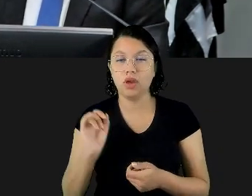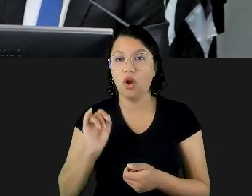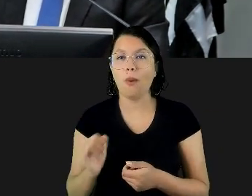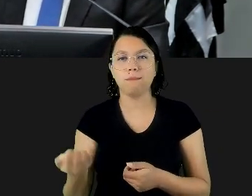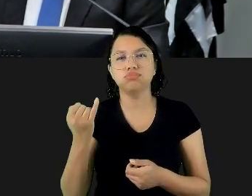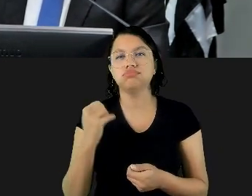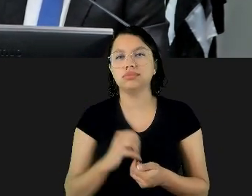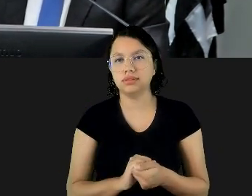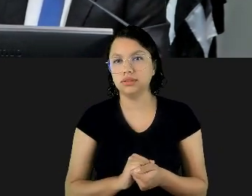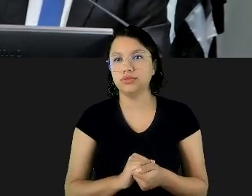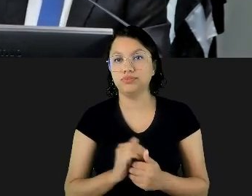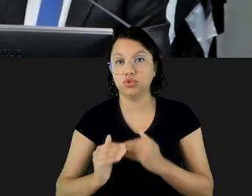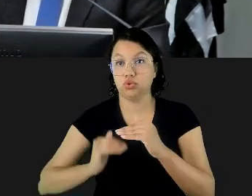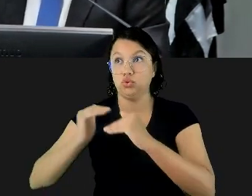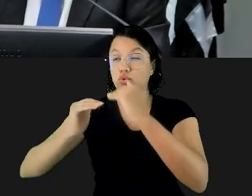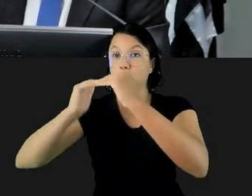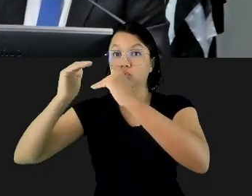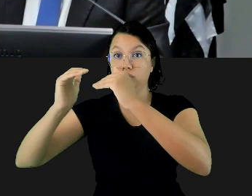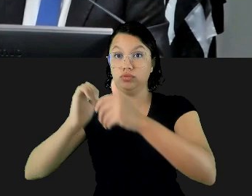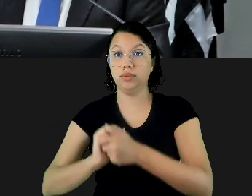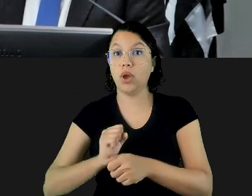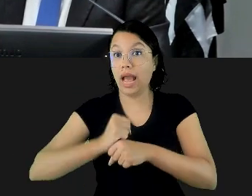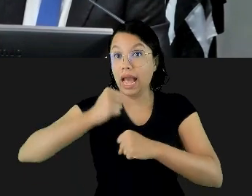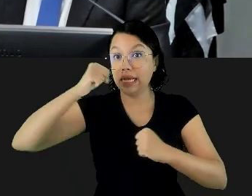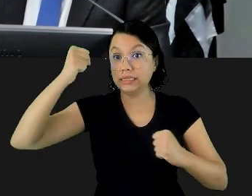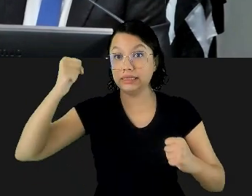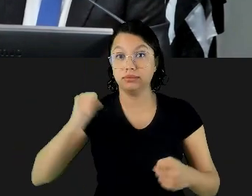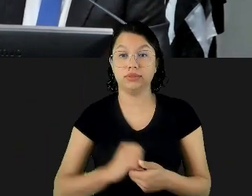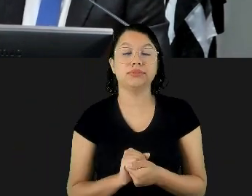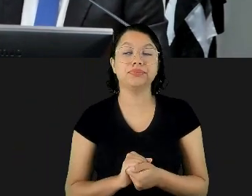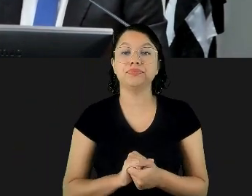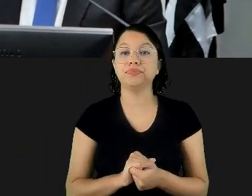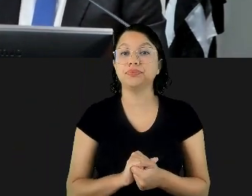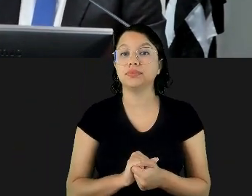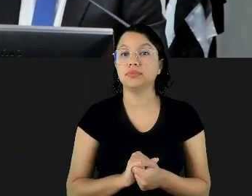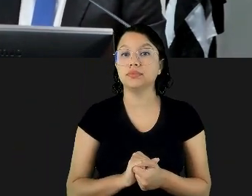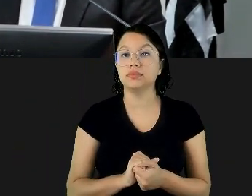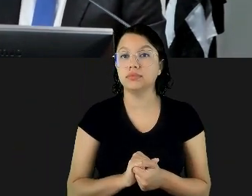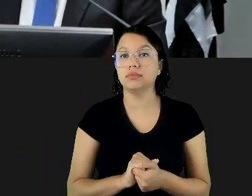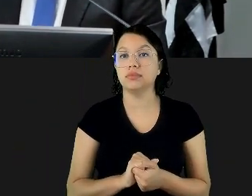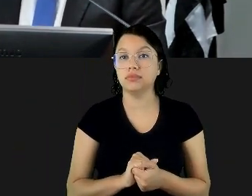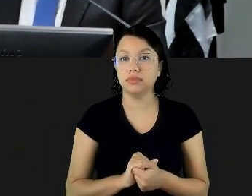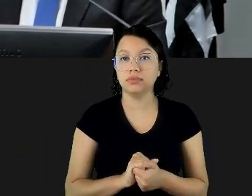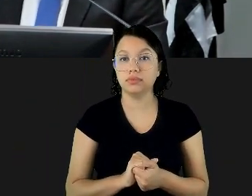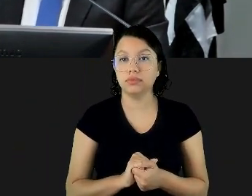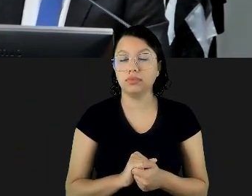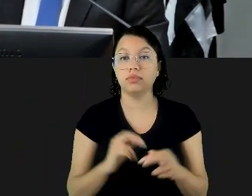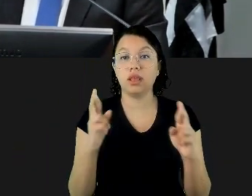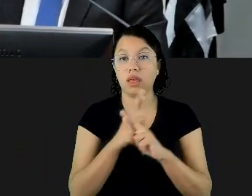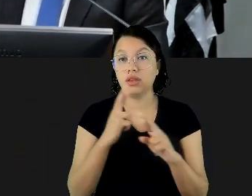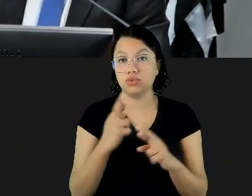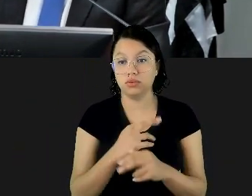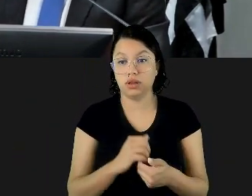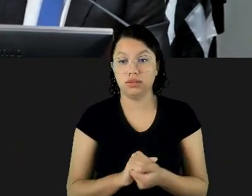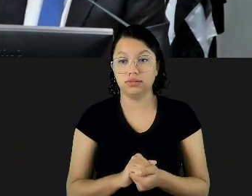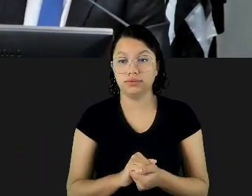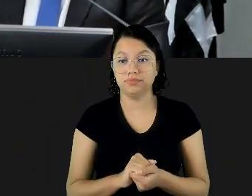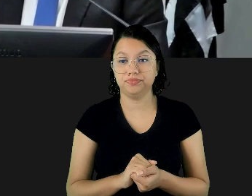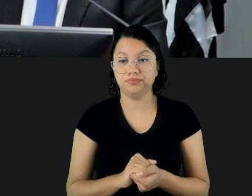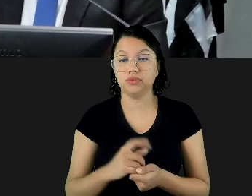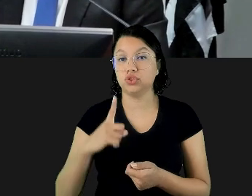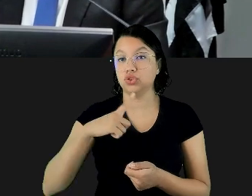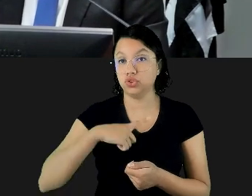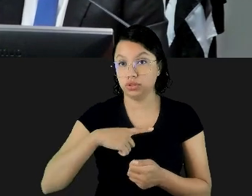de desenvolvimento, de crescimento a toda prova, no sentido de ter um